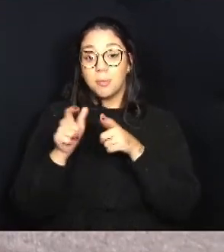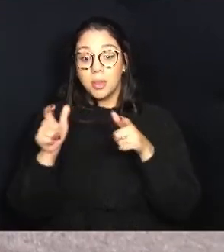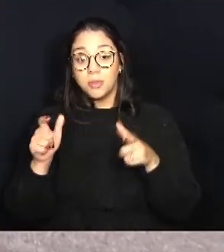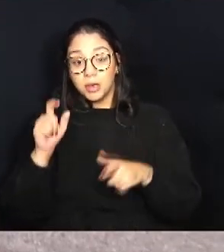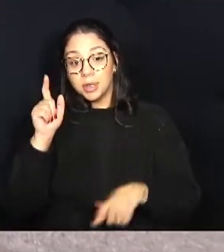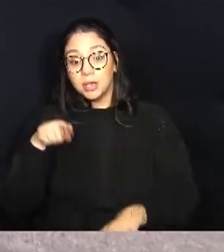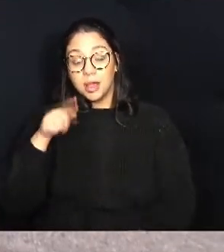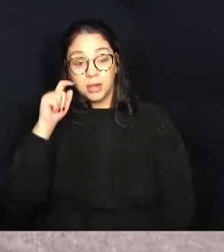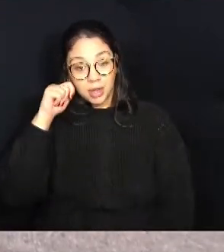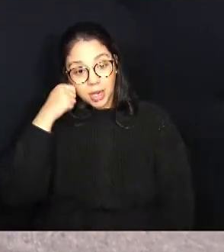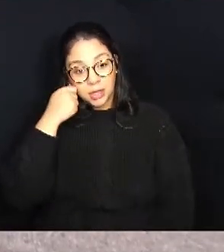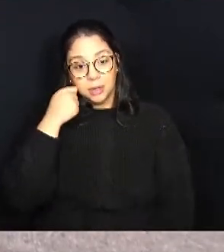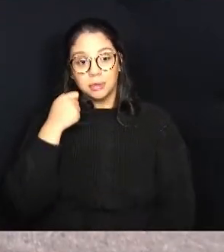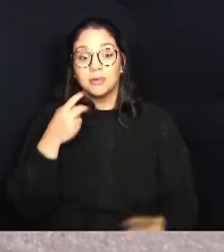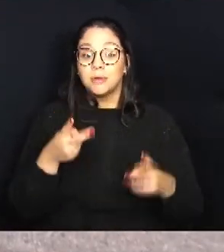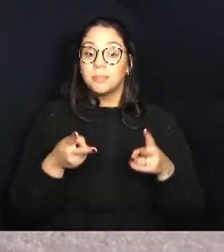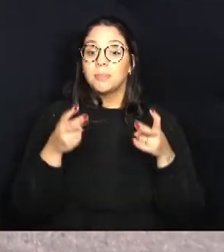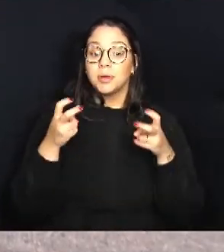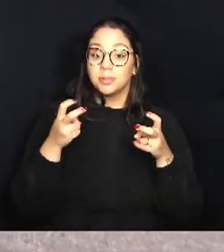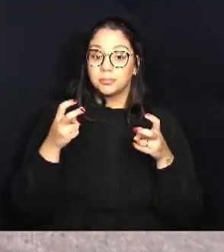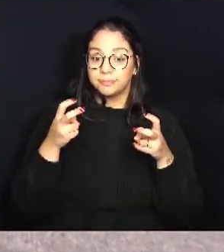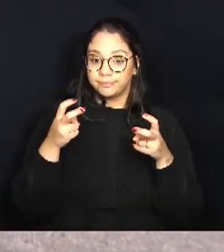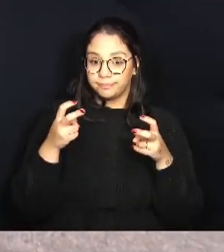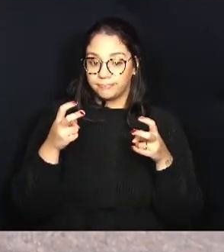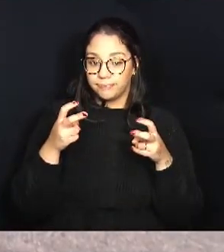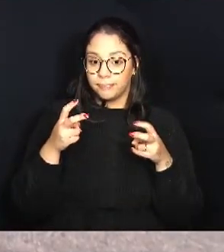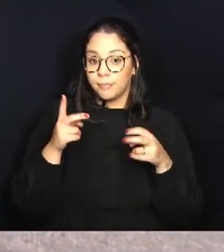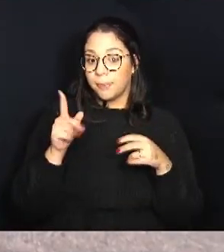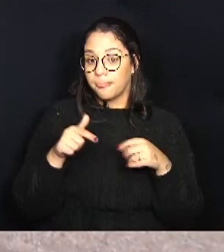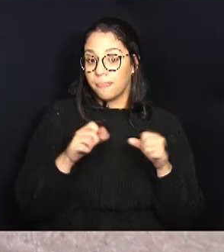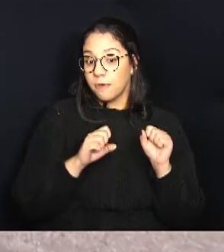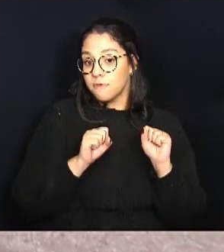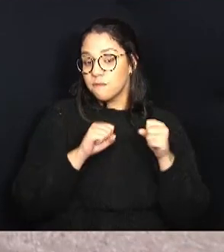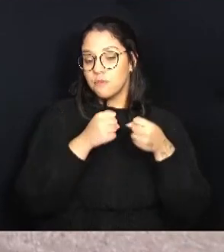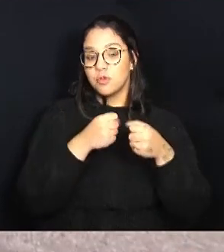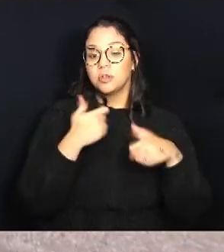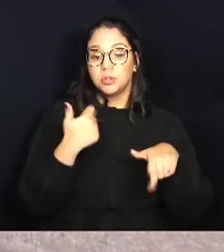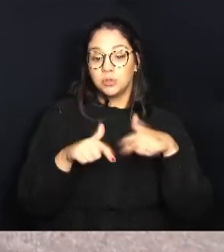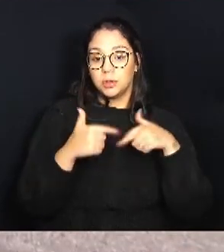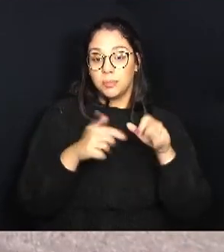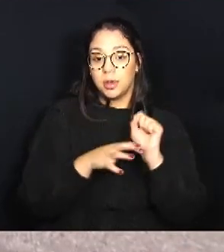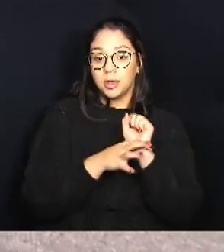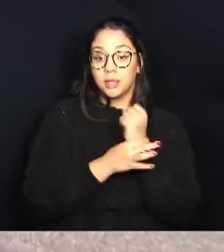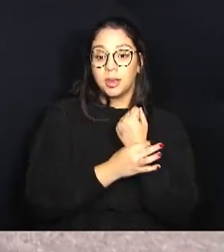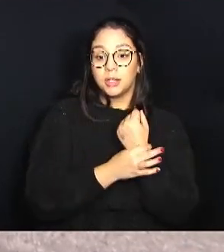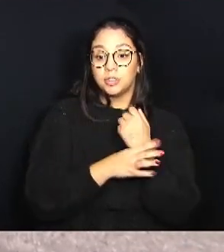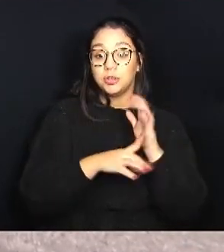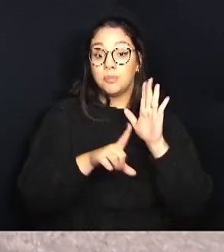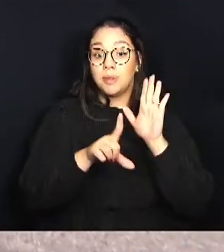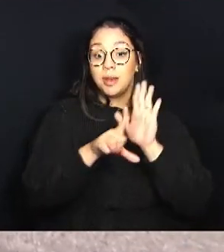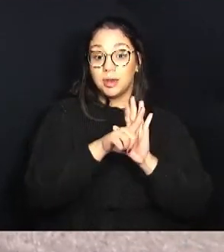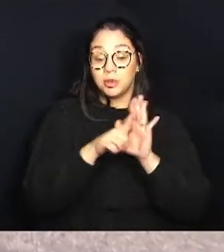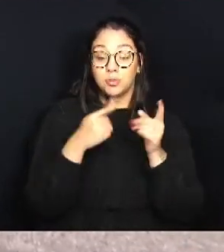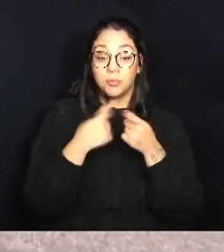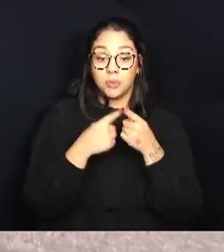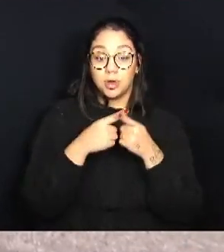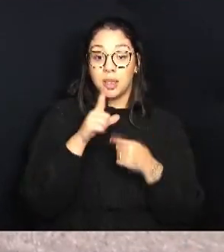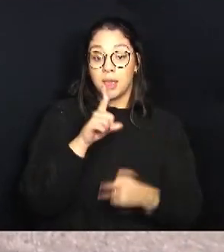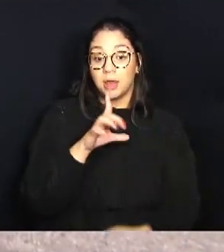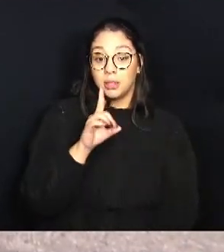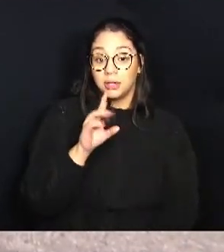gente vai percebendo, né? O uso da nossa força do trabalho para garantir uma legalidade, porque segundo a